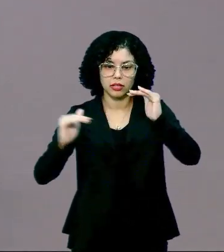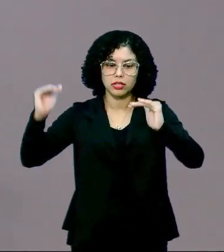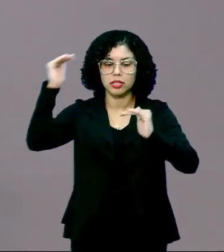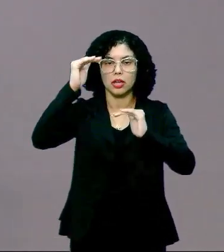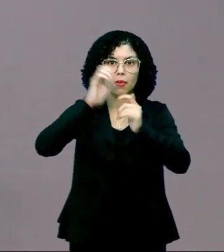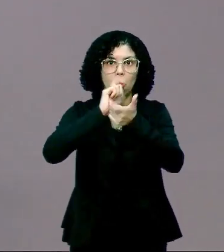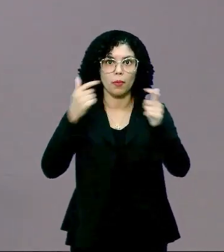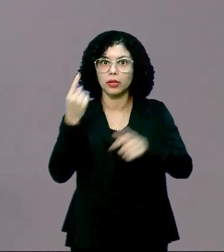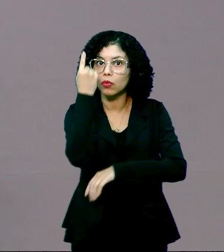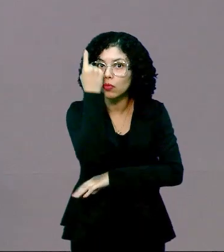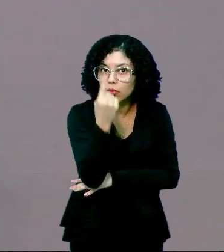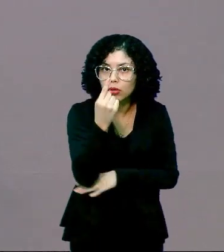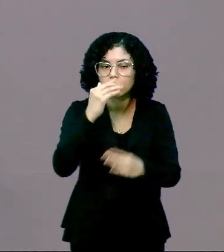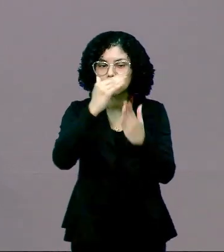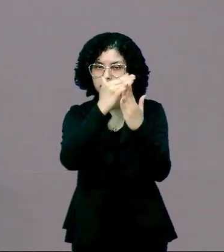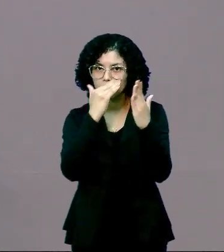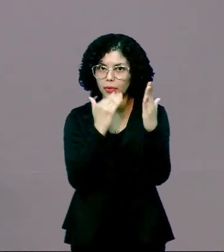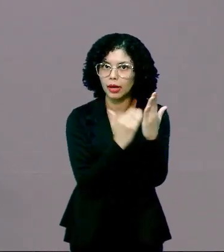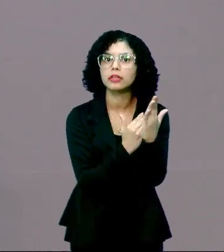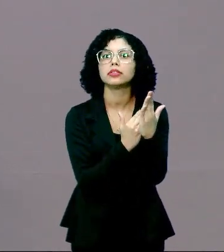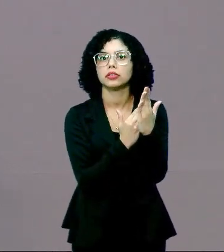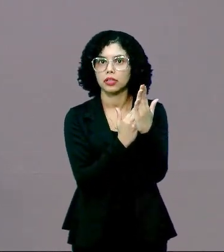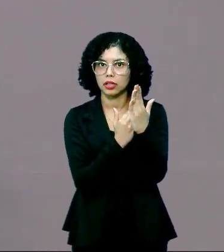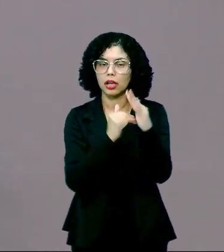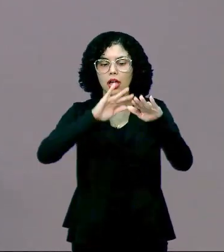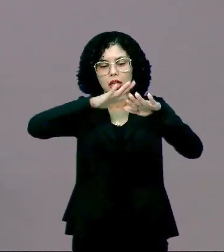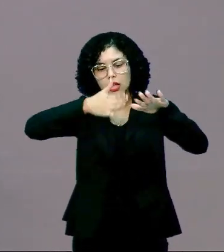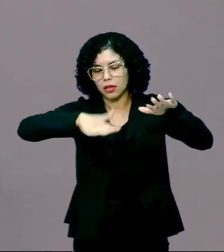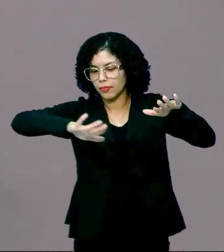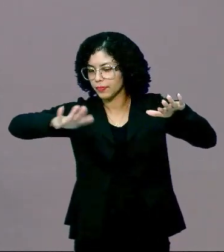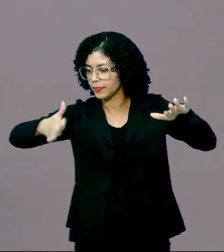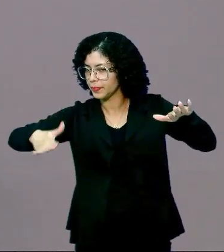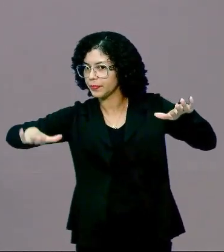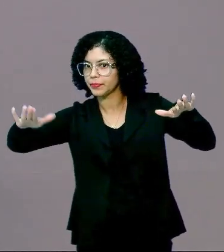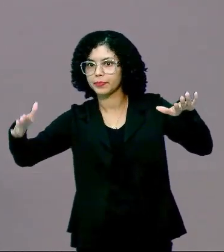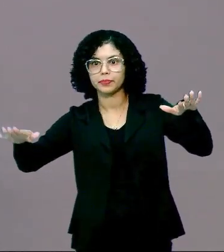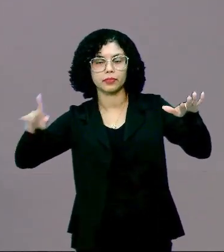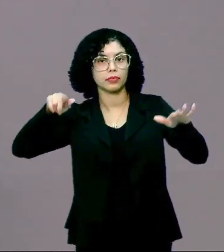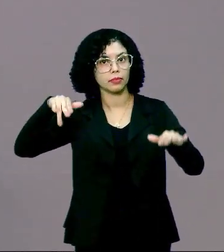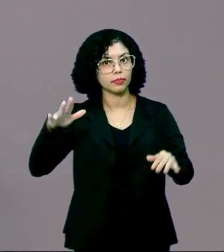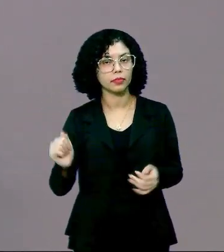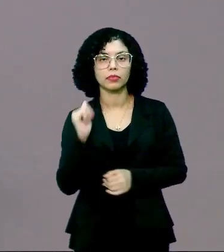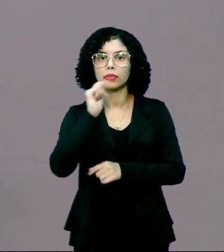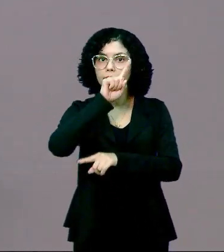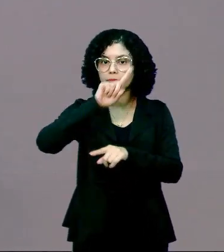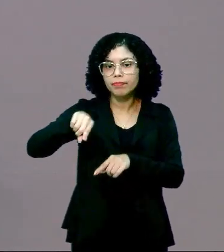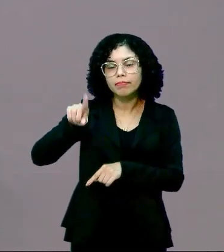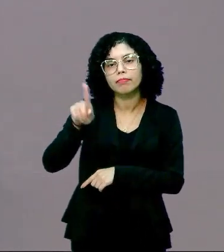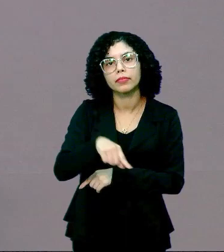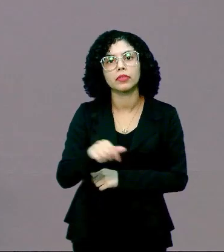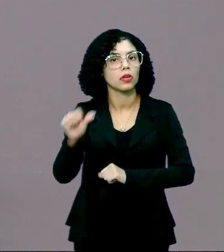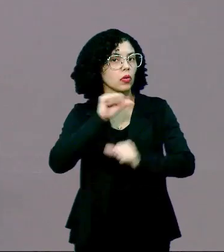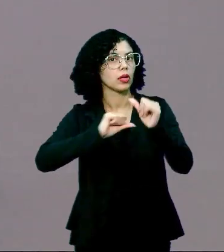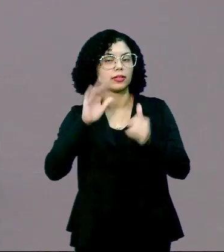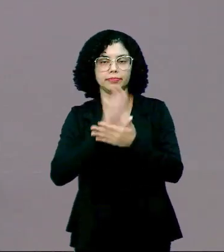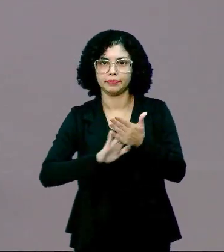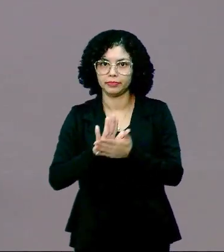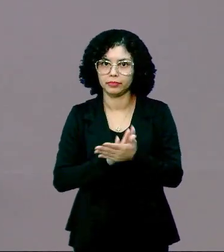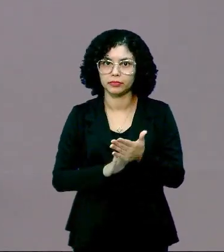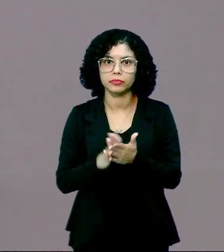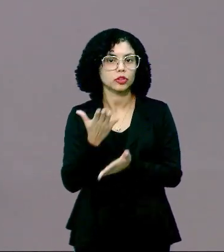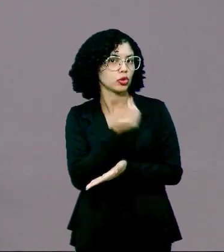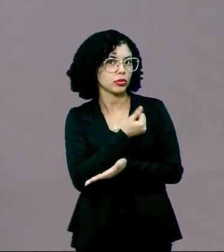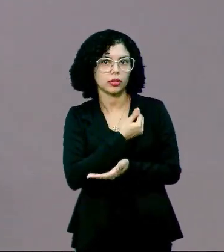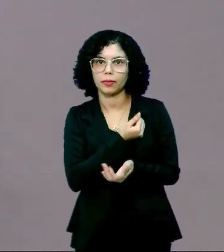aumenta uma vez embaixo. E ondas gamas são ondas eletromagnéticas neutras, não altera o elemento, não muda nem o